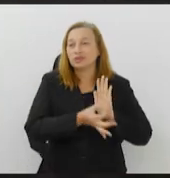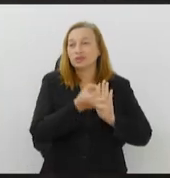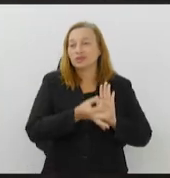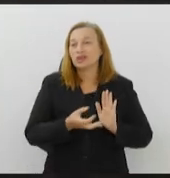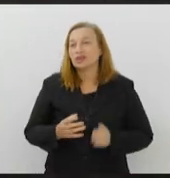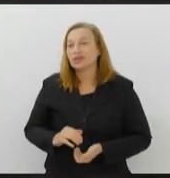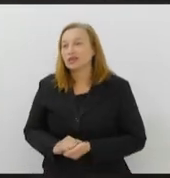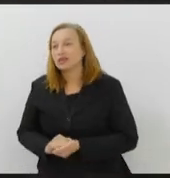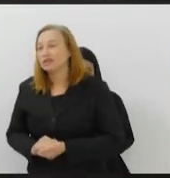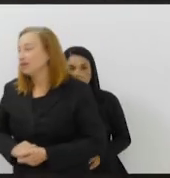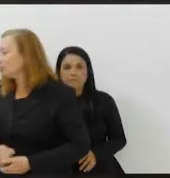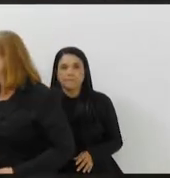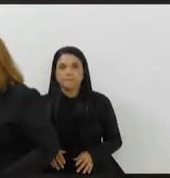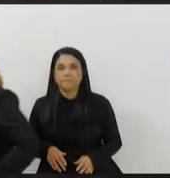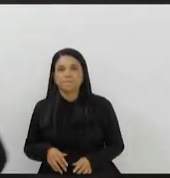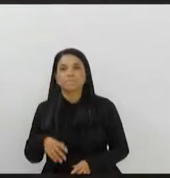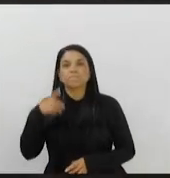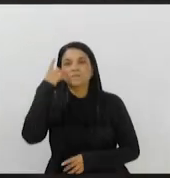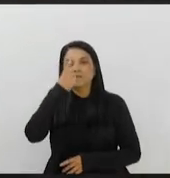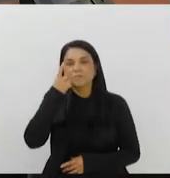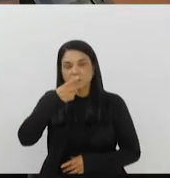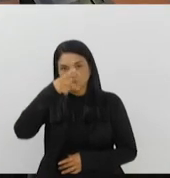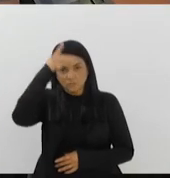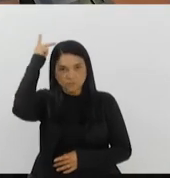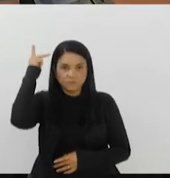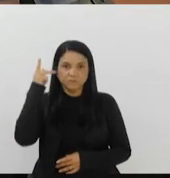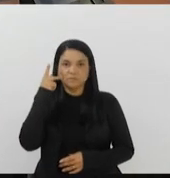deputado Luiz Paulo.